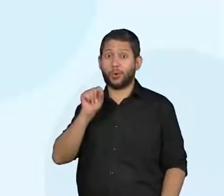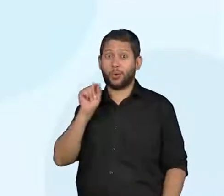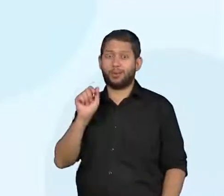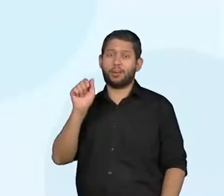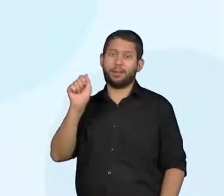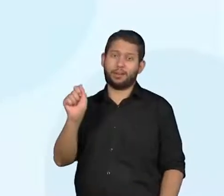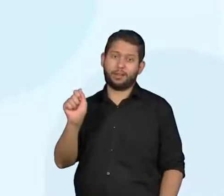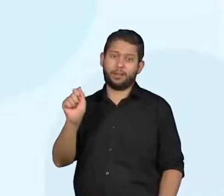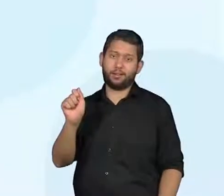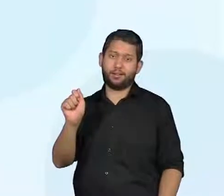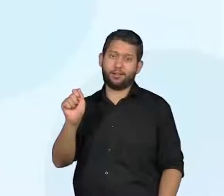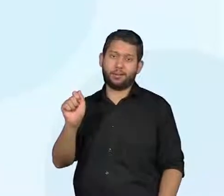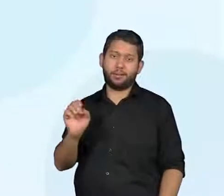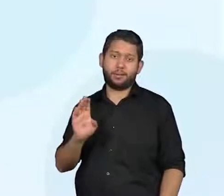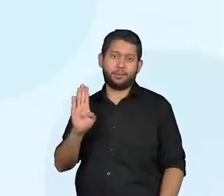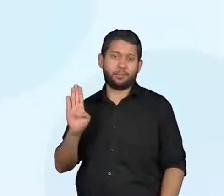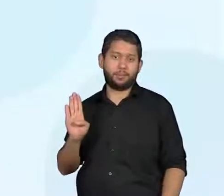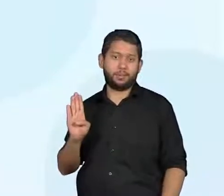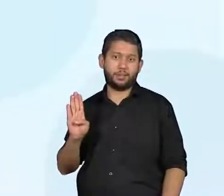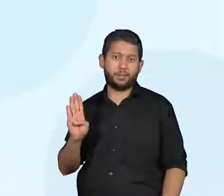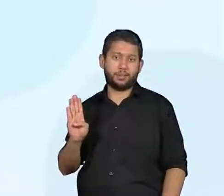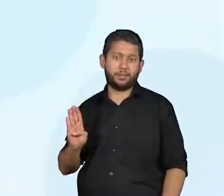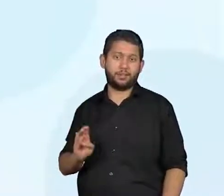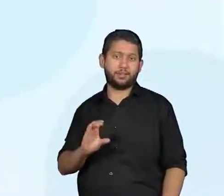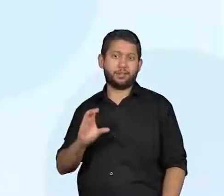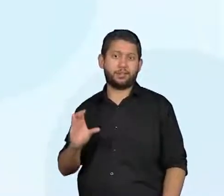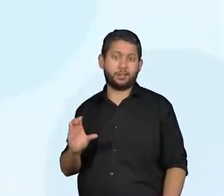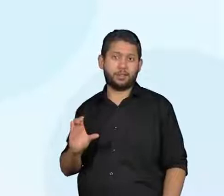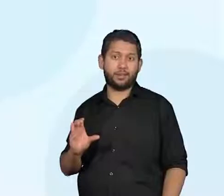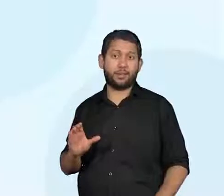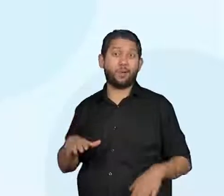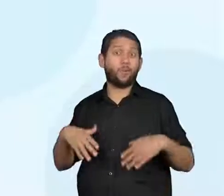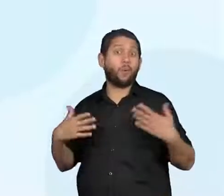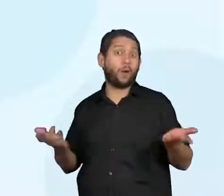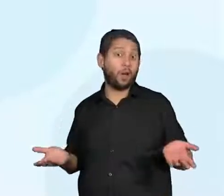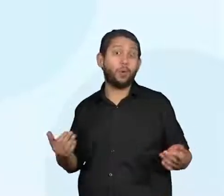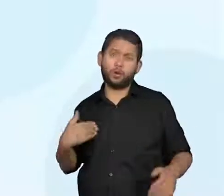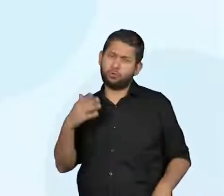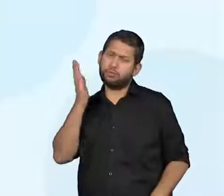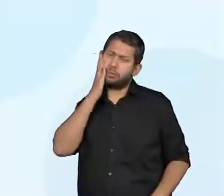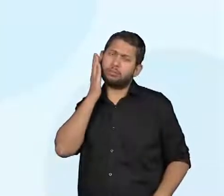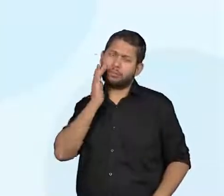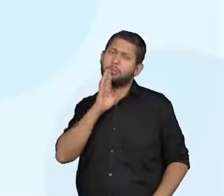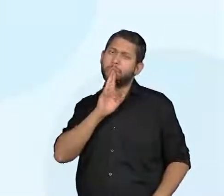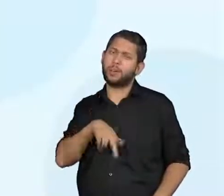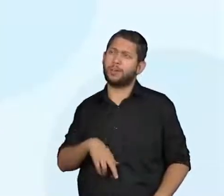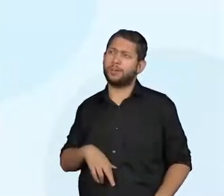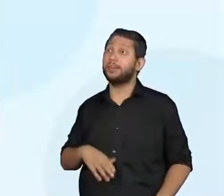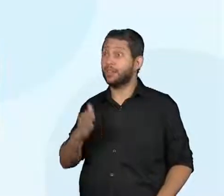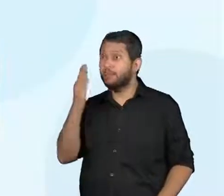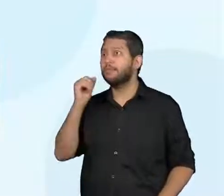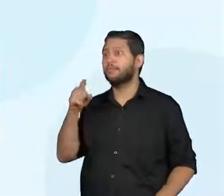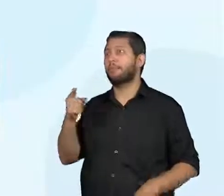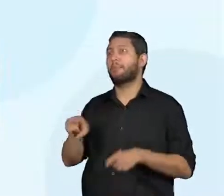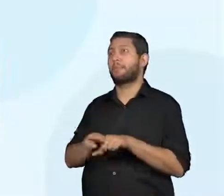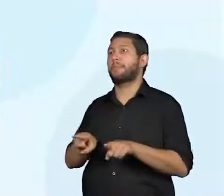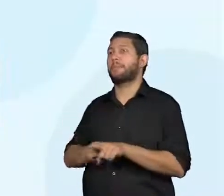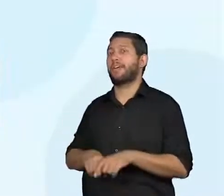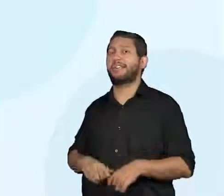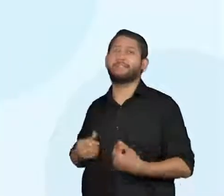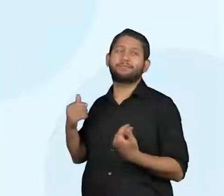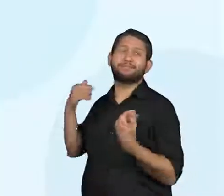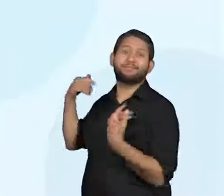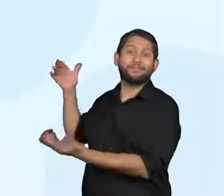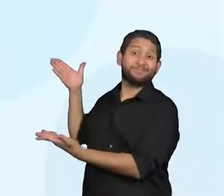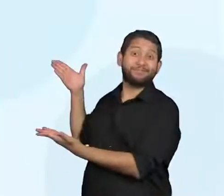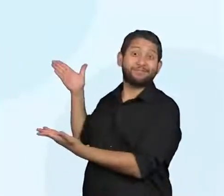pode pausar para ver quem vai acertar aí na sala de aula, hein? Eu já sei a resposta, você também, né, Progenor? Eu já sei. Então